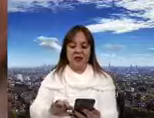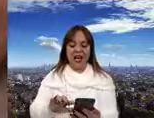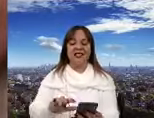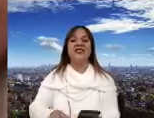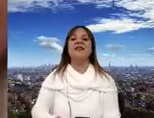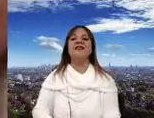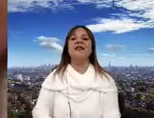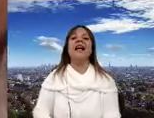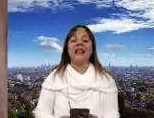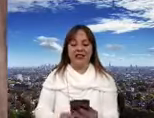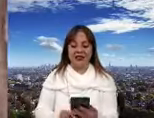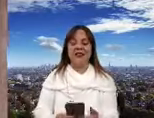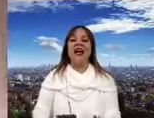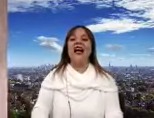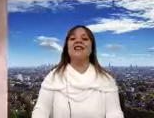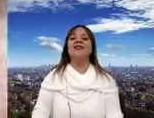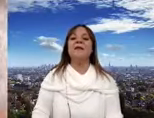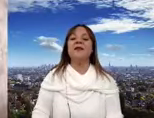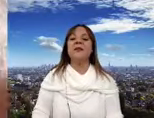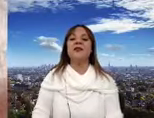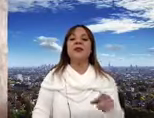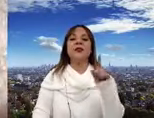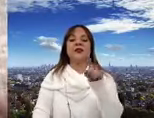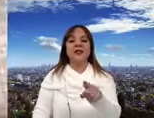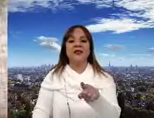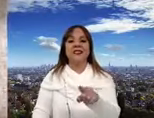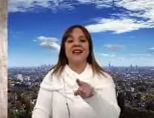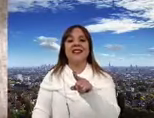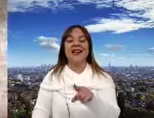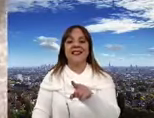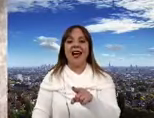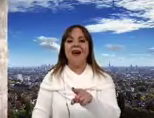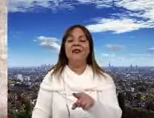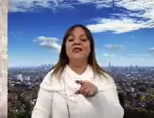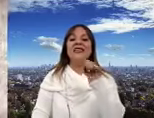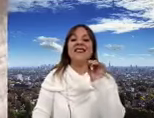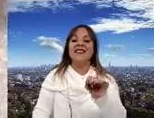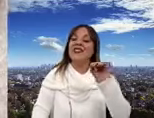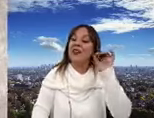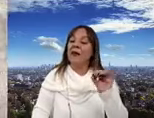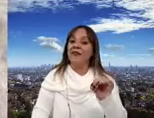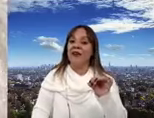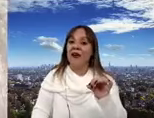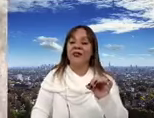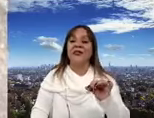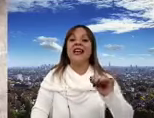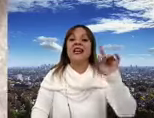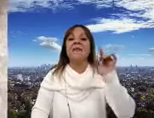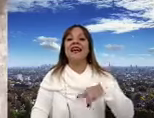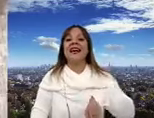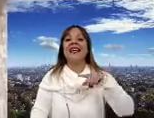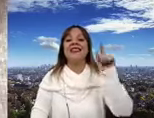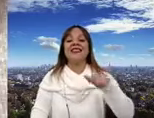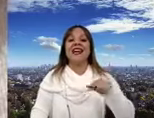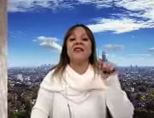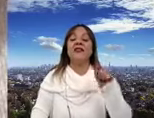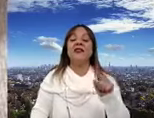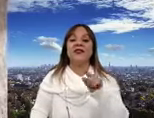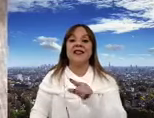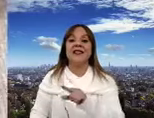vai. Obrigada, Jefferson. A gente vai pedir para todo mundo que fizer esse casal não esquecer de tirar uma foto e marcar lá a hashtag Feltro